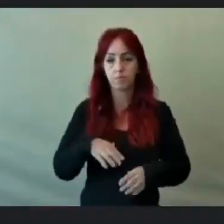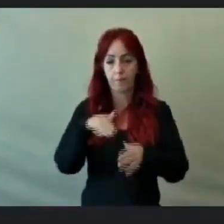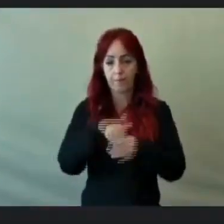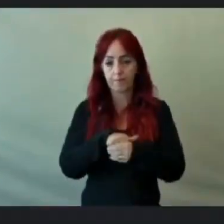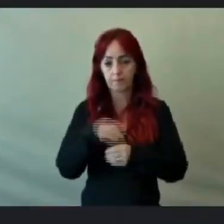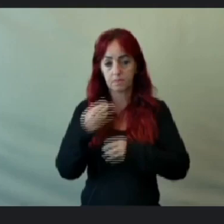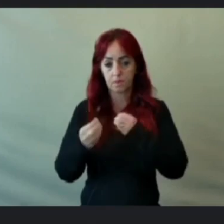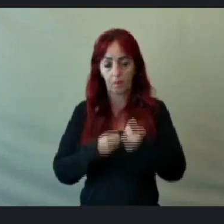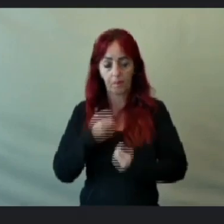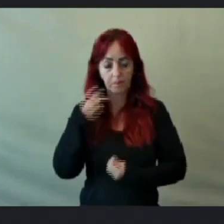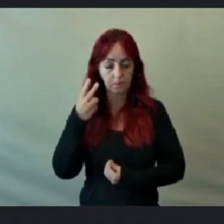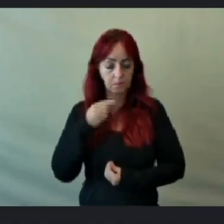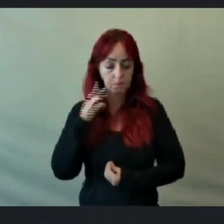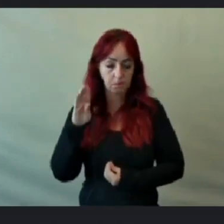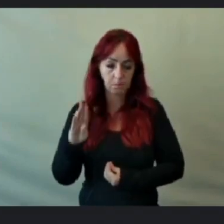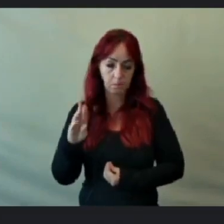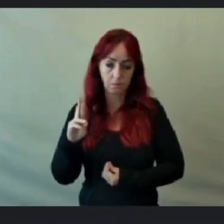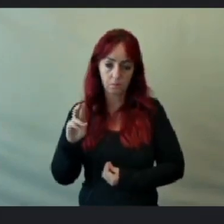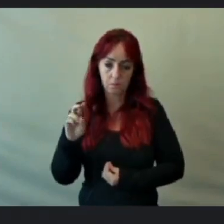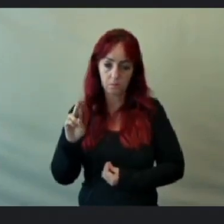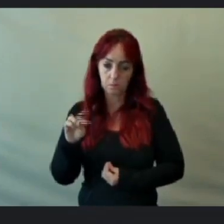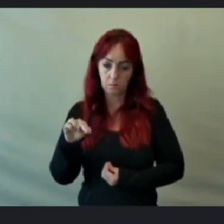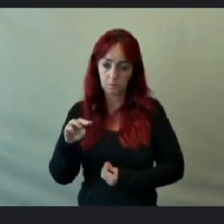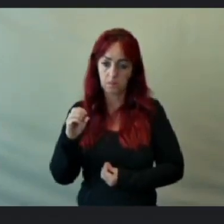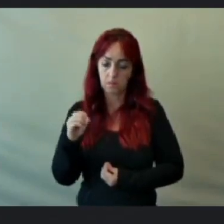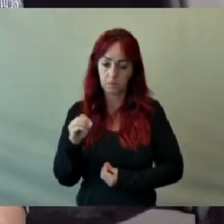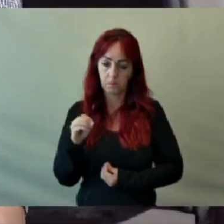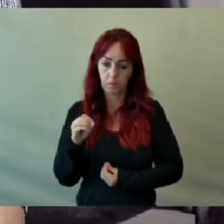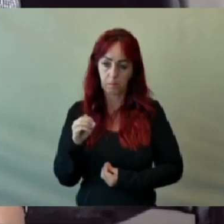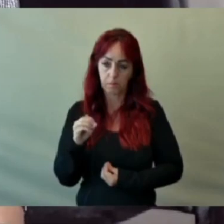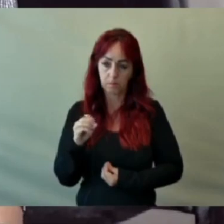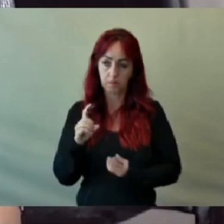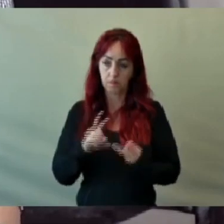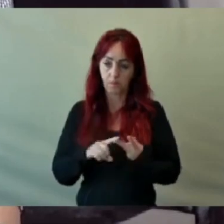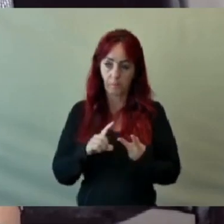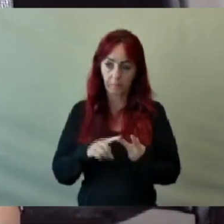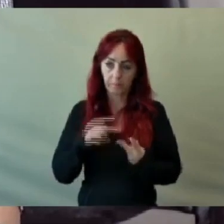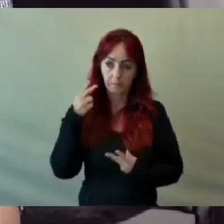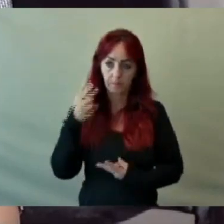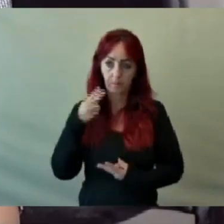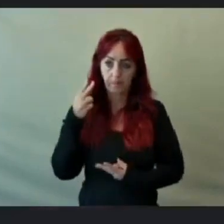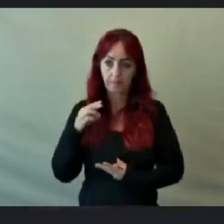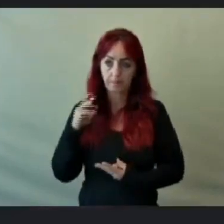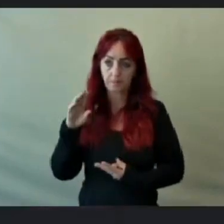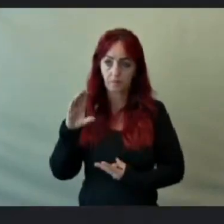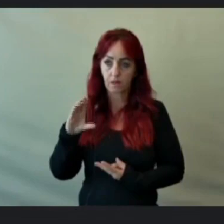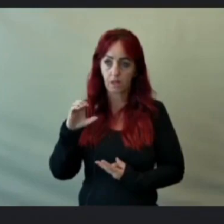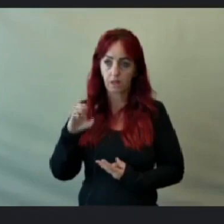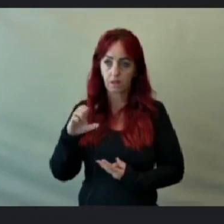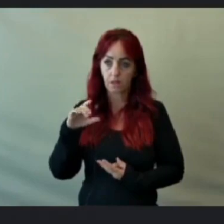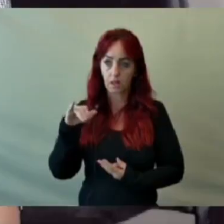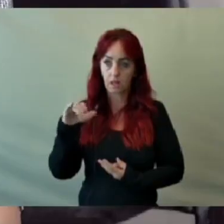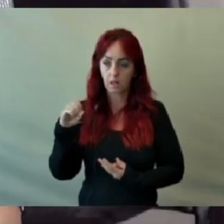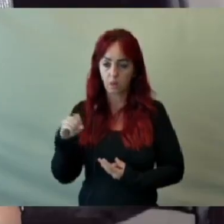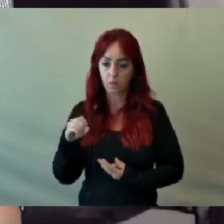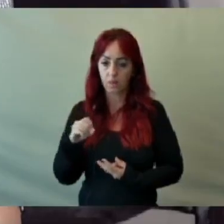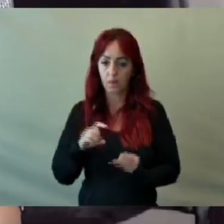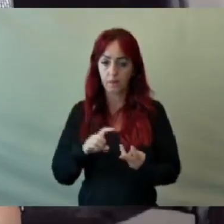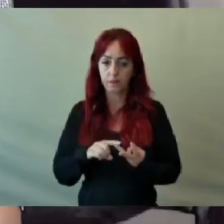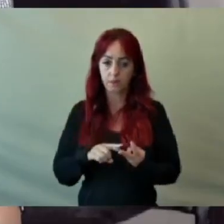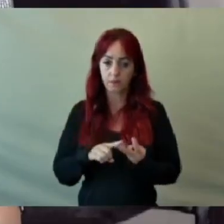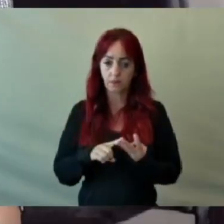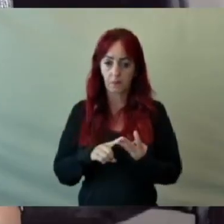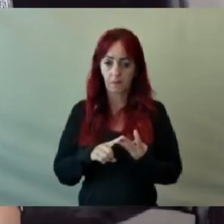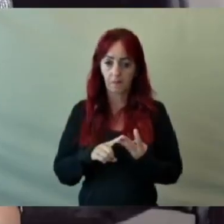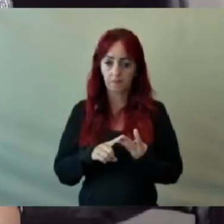Pedralva? Com requerimento. Como vota o vereador doutor Célio Frois? Com requerimento, presidente. Como vota o